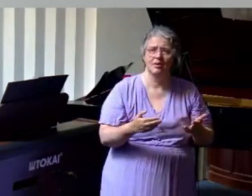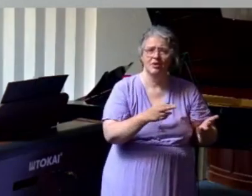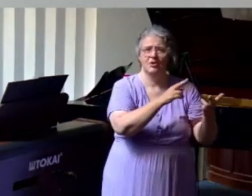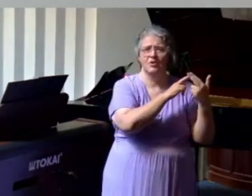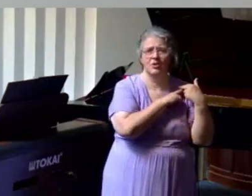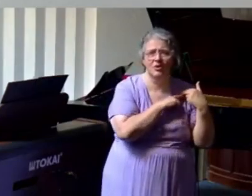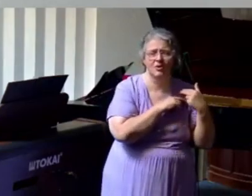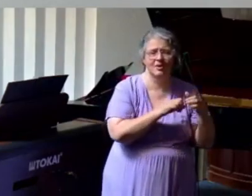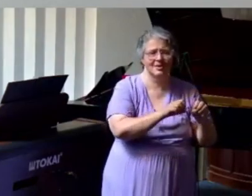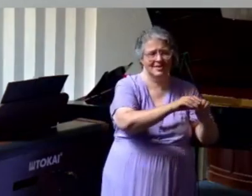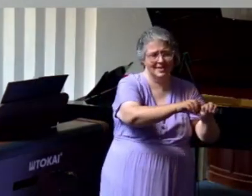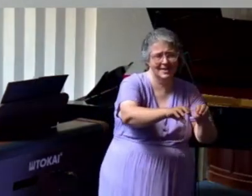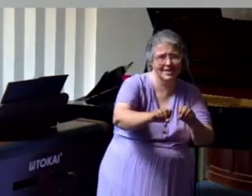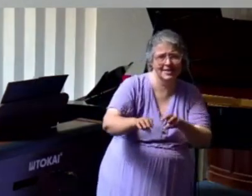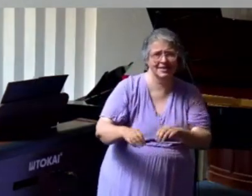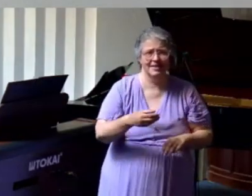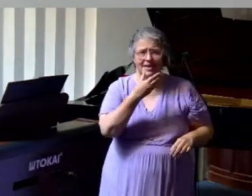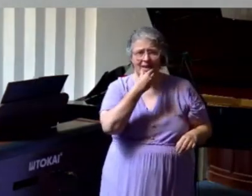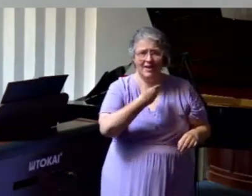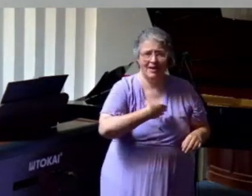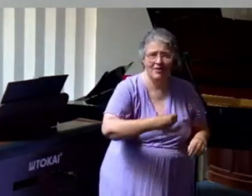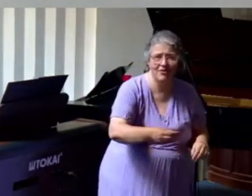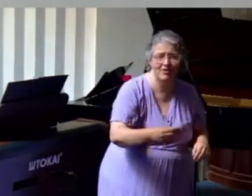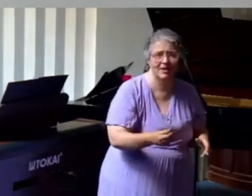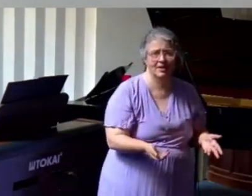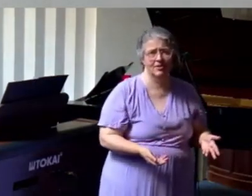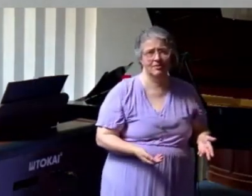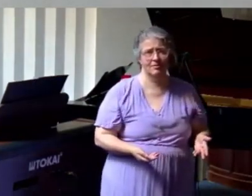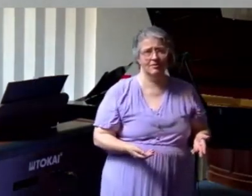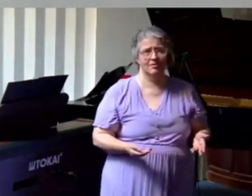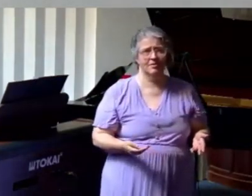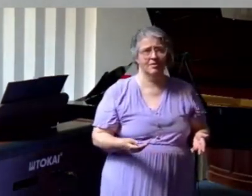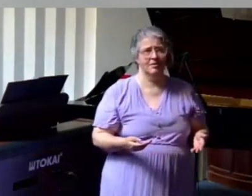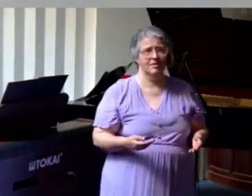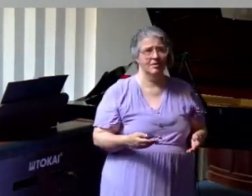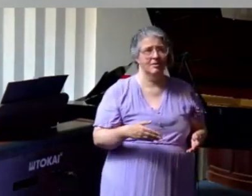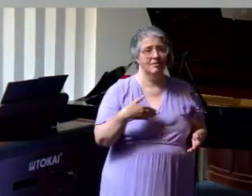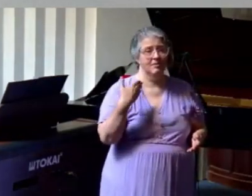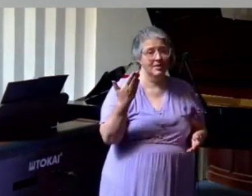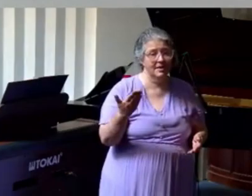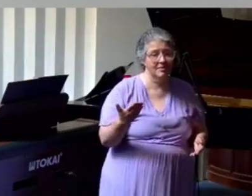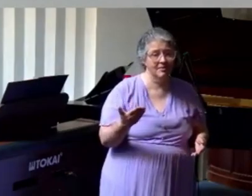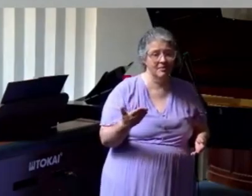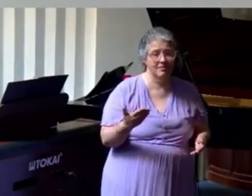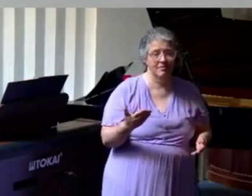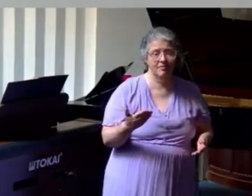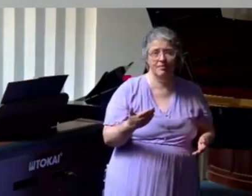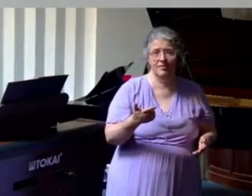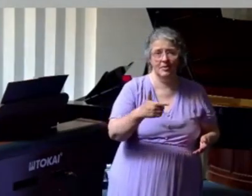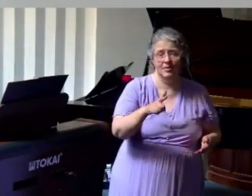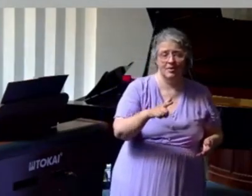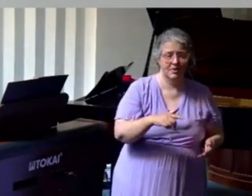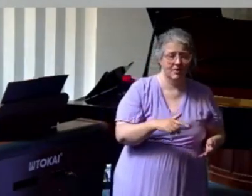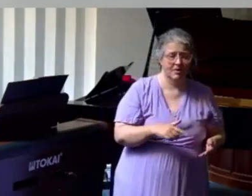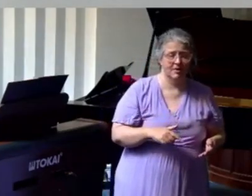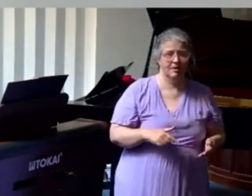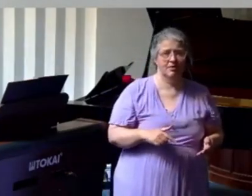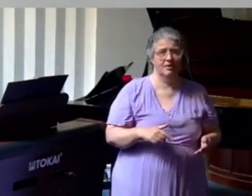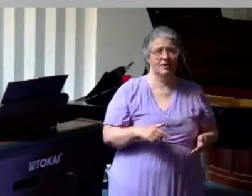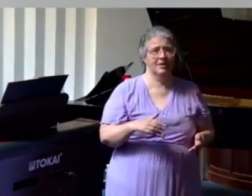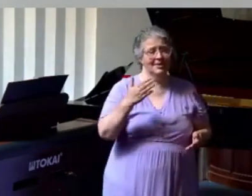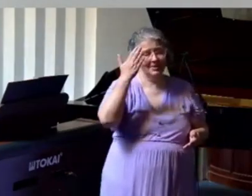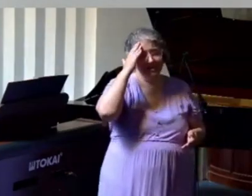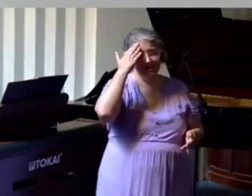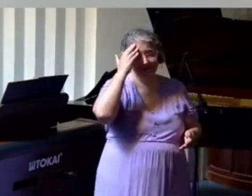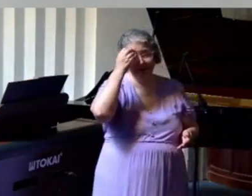de ensinar os meus filhos no caminho ao Senhor. Mesmo quando talvez eu ensinando, eles não ouvem bem, não entendem